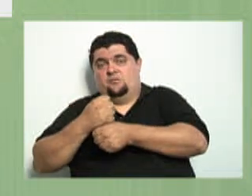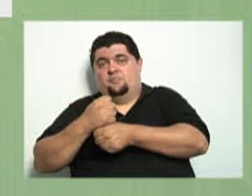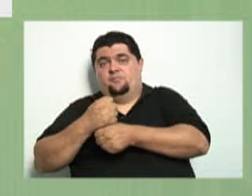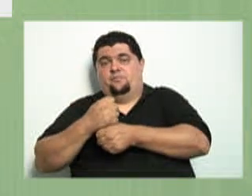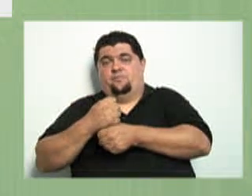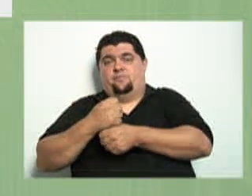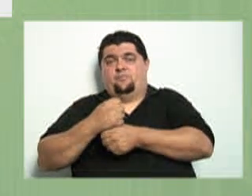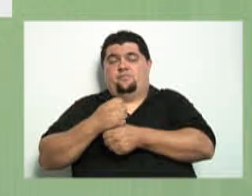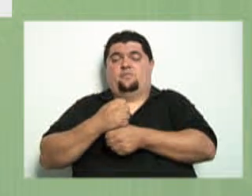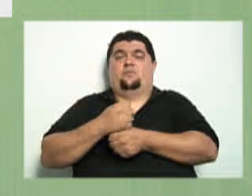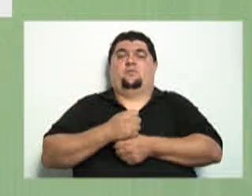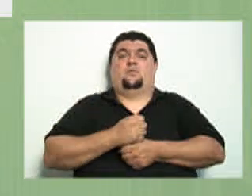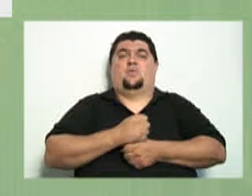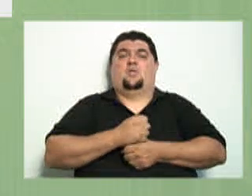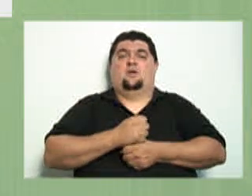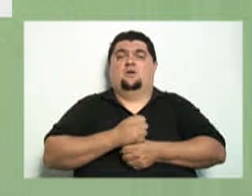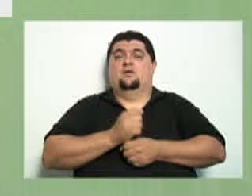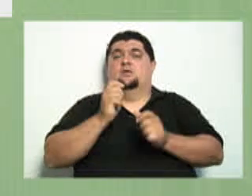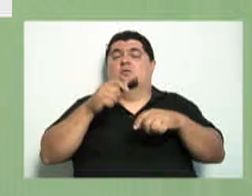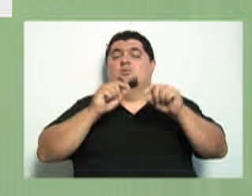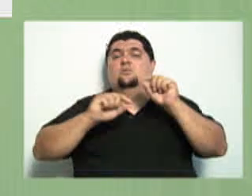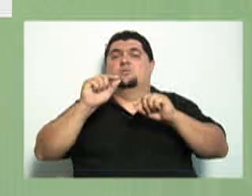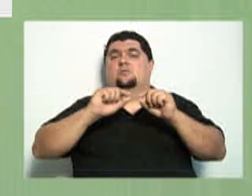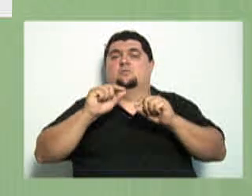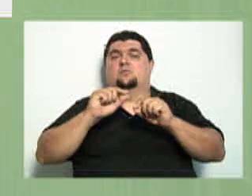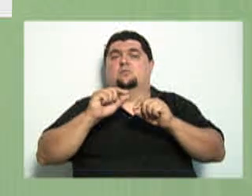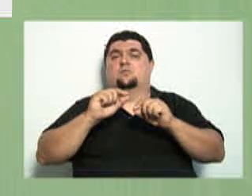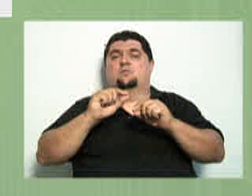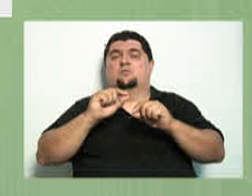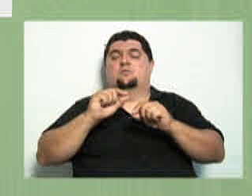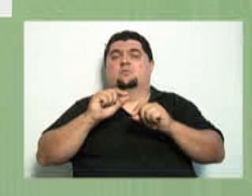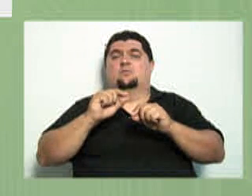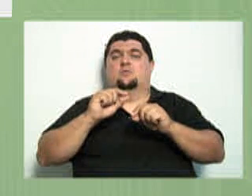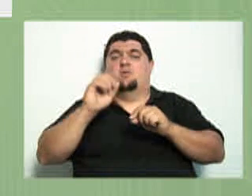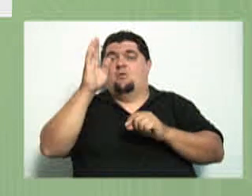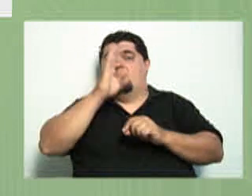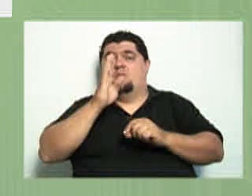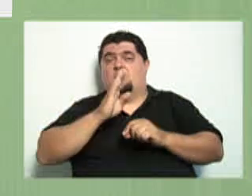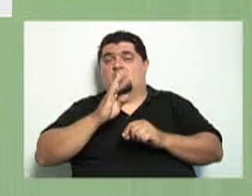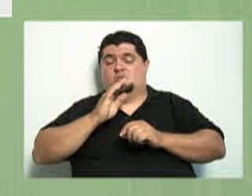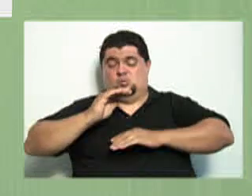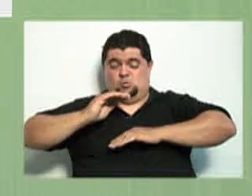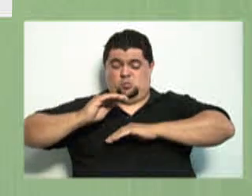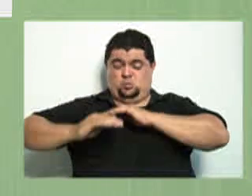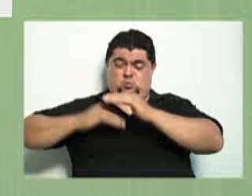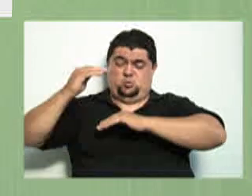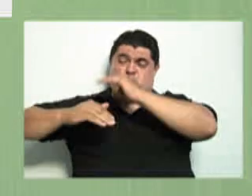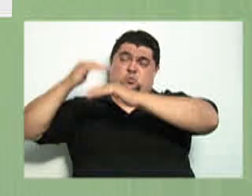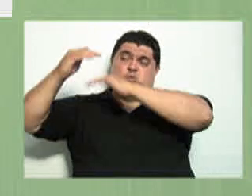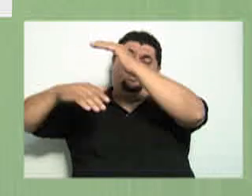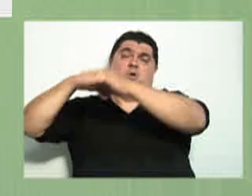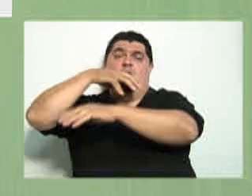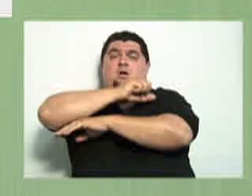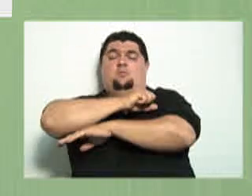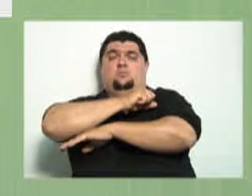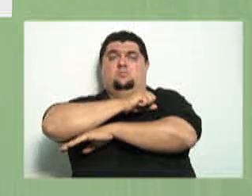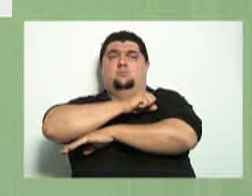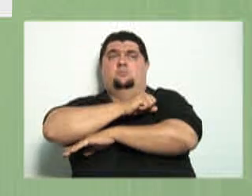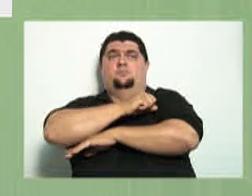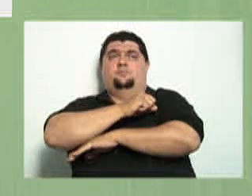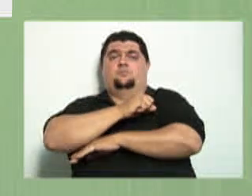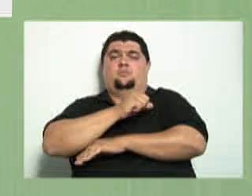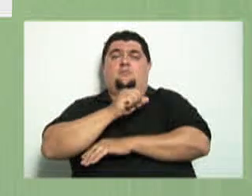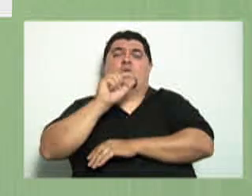91 e 2010. Nesse passar de quase 20 anos, o Brasil evoluiu muito. E essa sua evolução